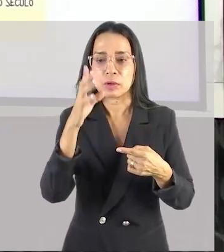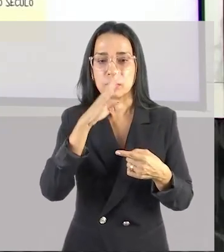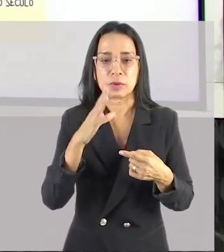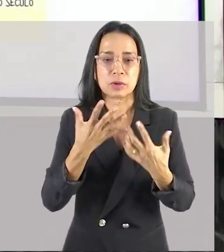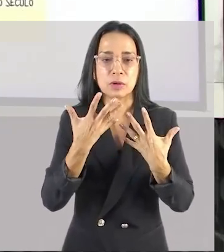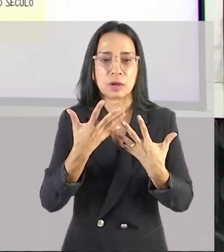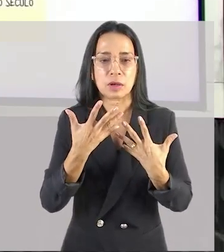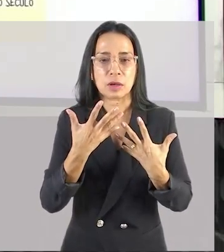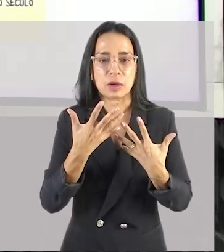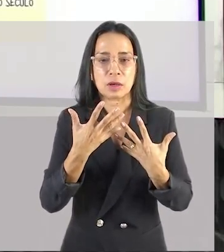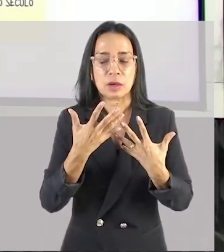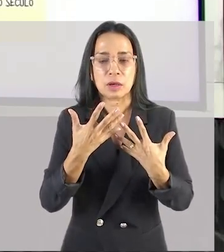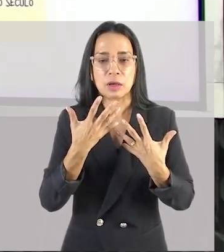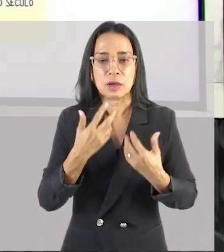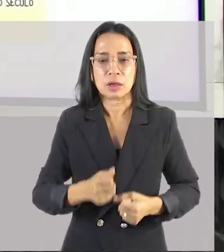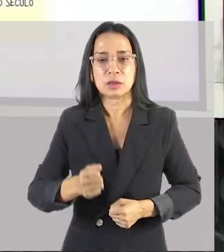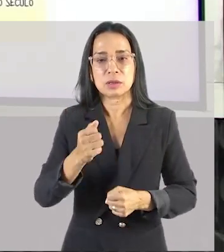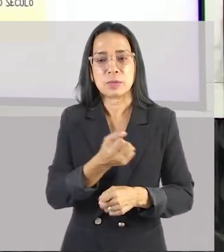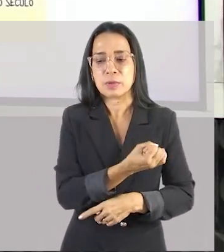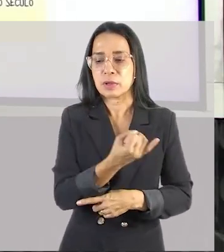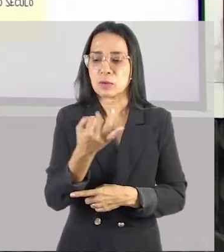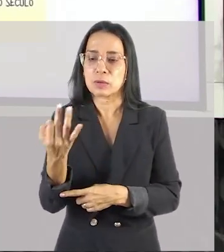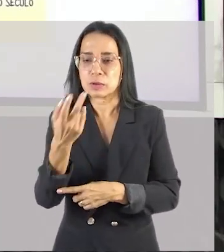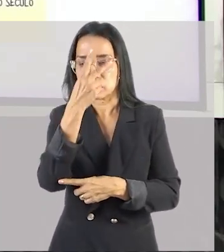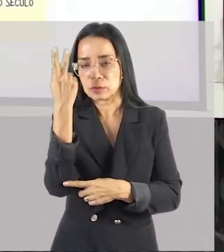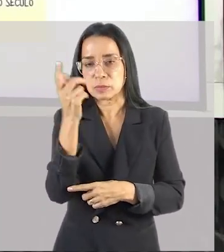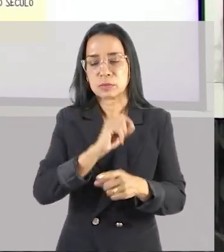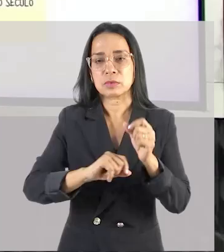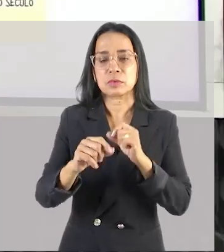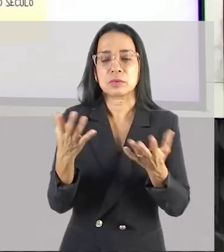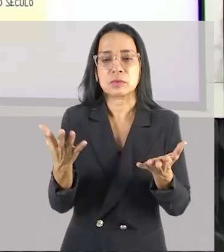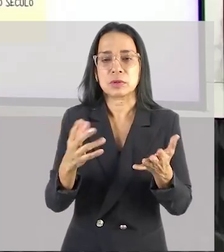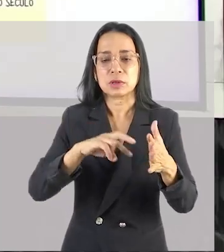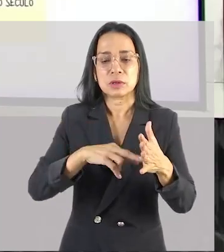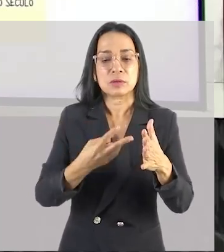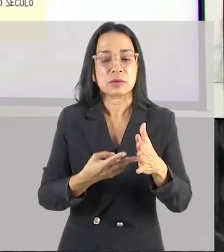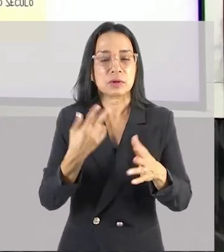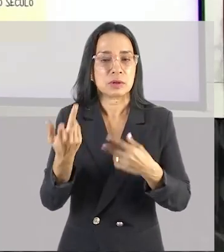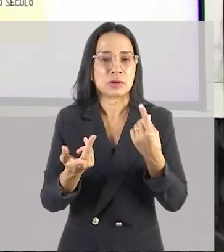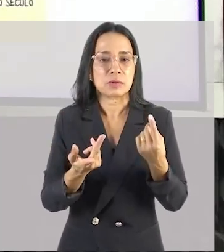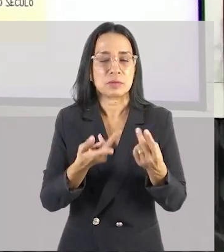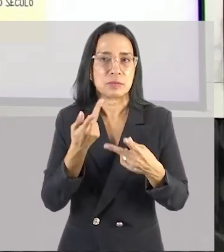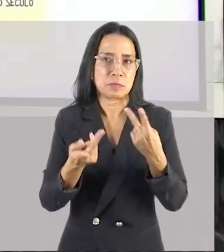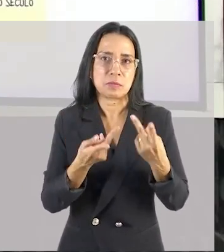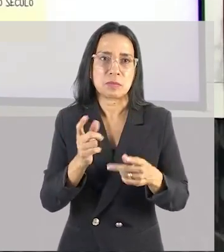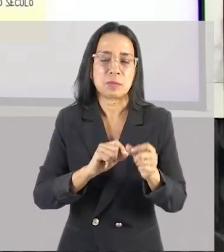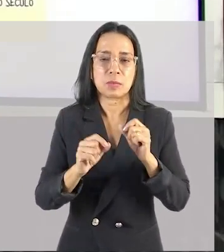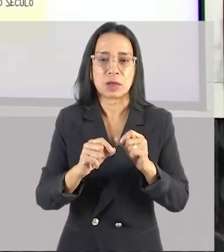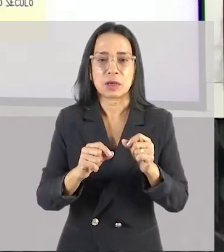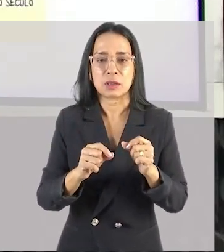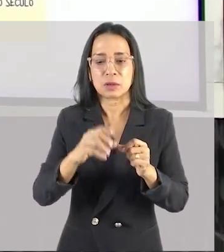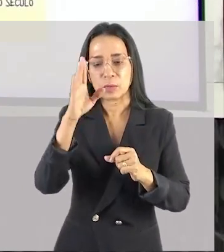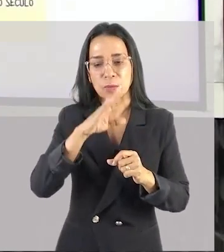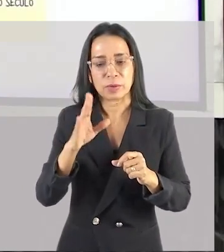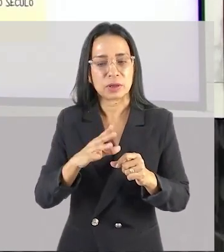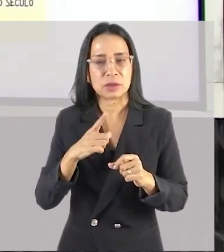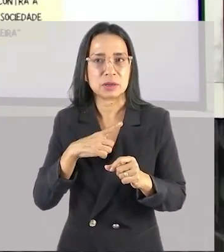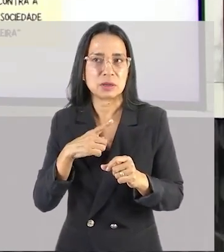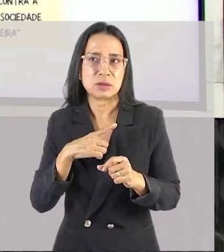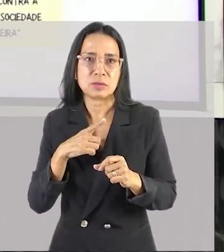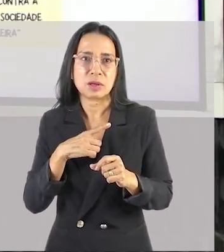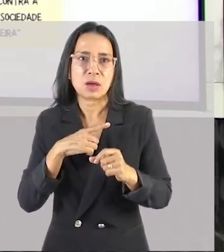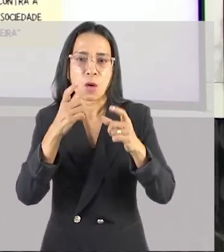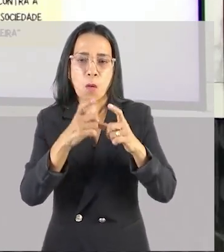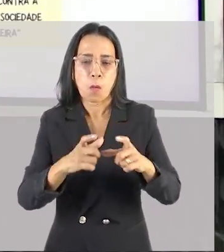ele recebia essa quantidade de imigrantes, significava dizer que ele era um alto celeiro de oportunidades, tudo